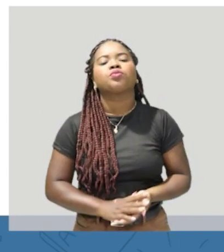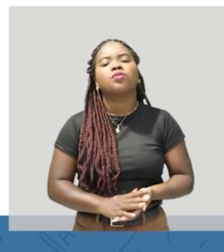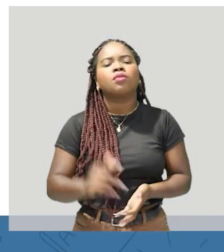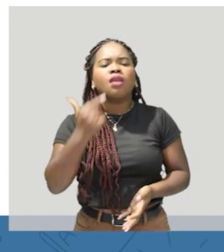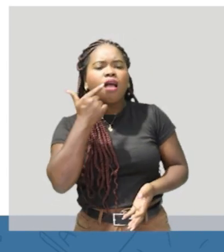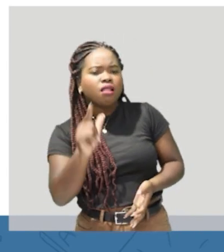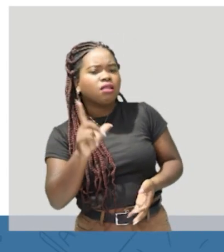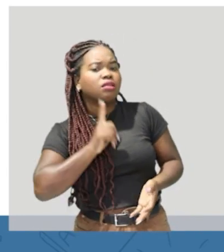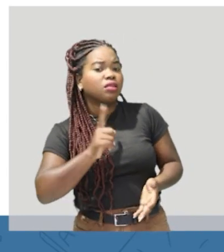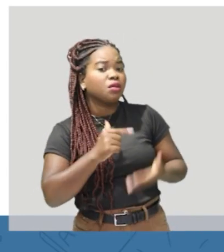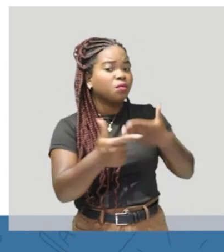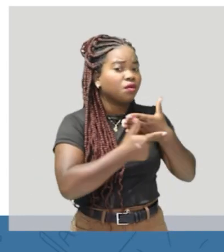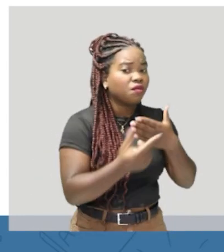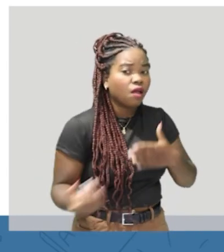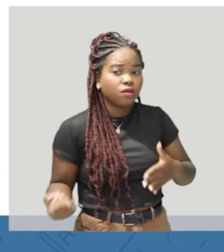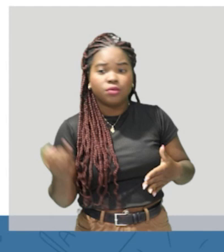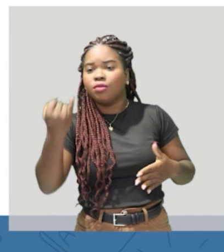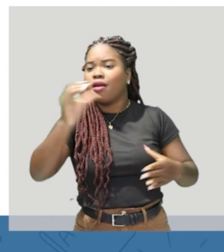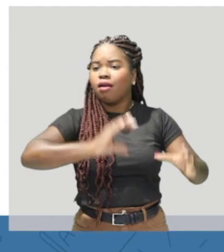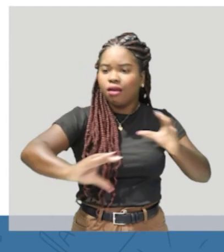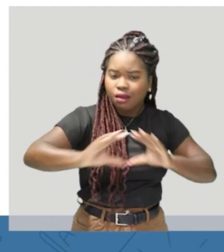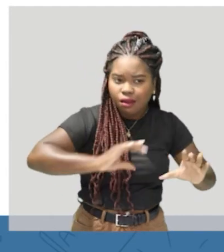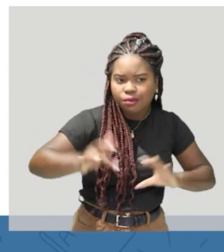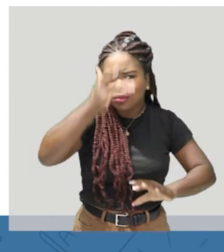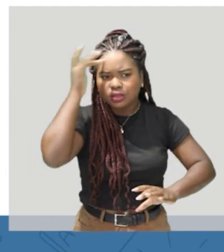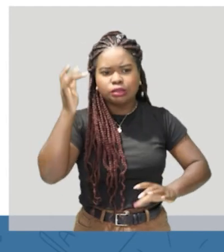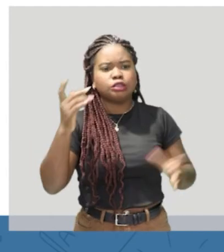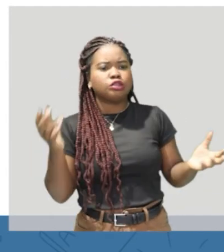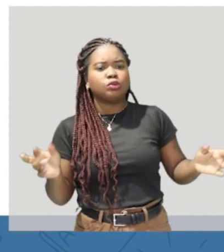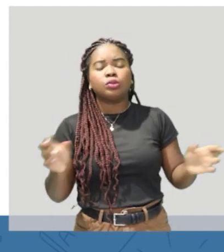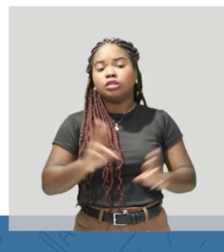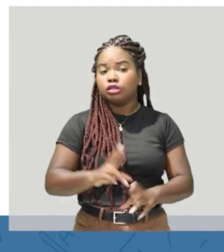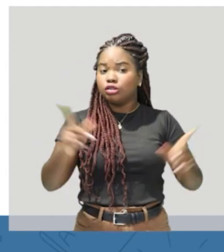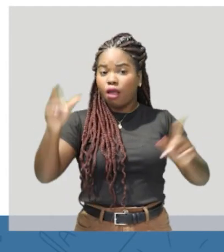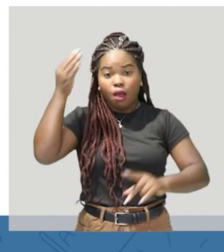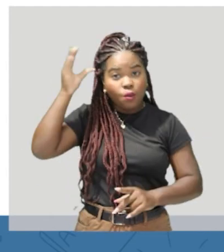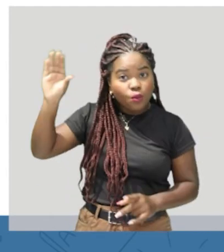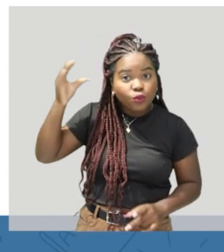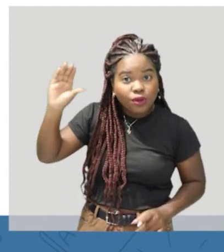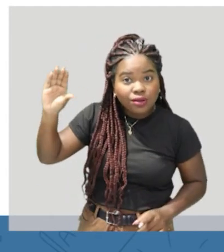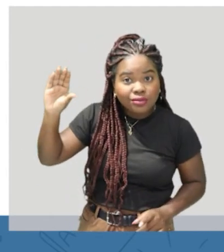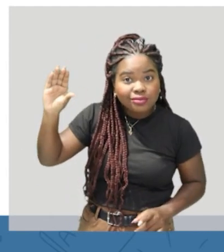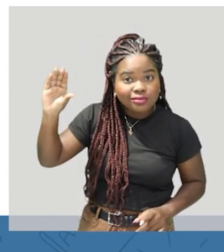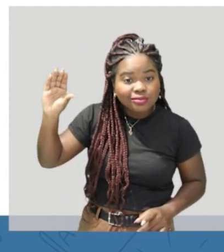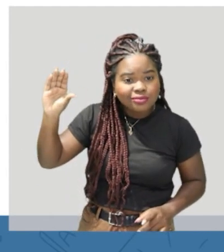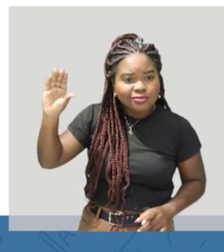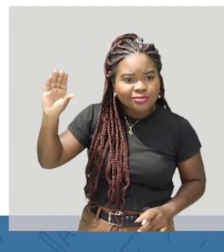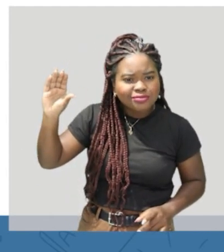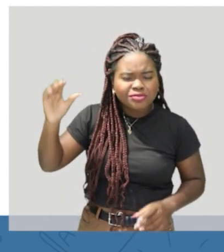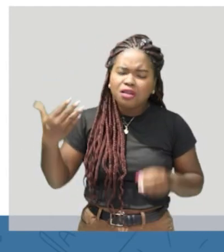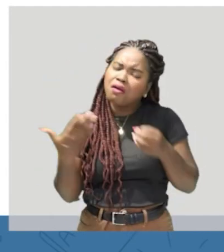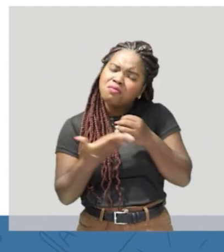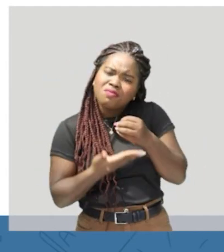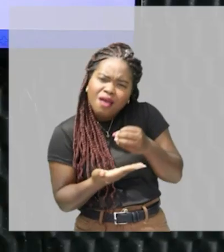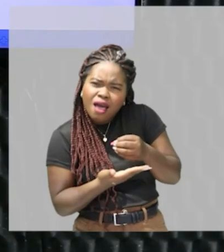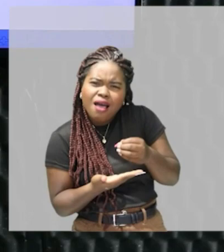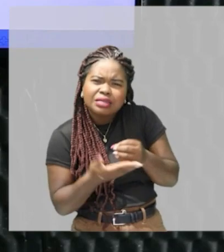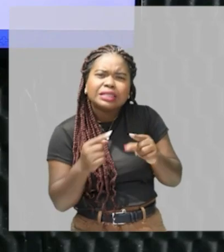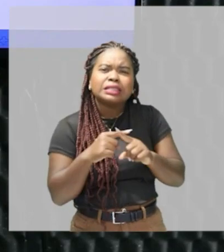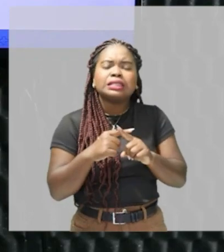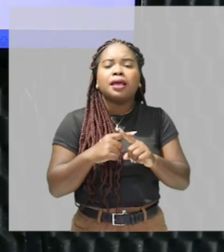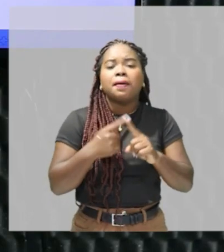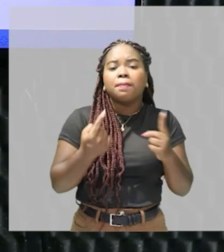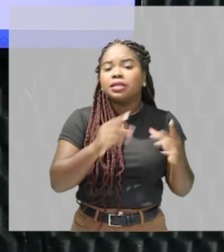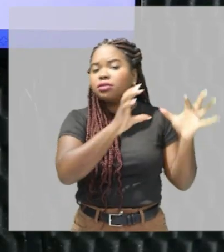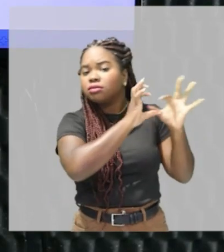têm um papel importante na comunicação entre as pessoas de diferentes culturas. Formação básica, só te dando